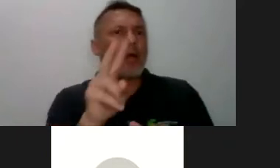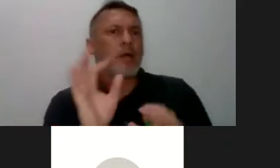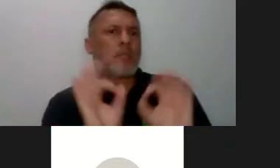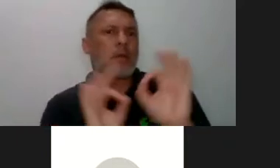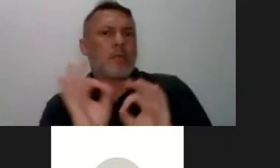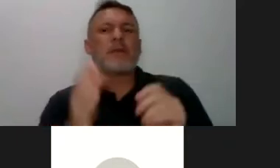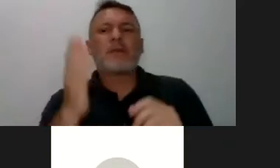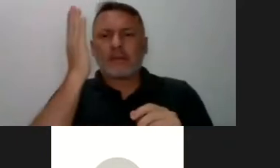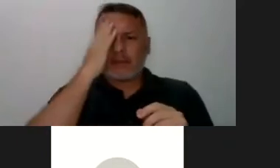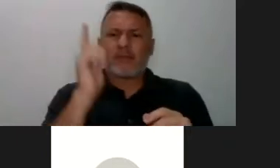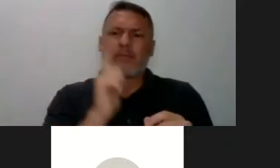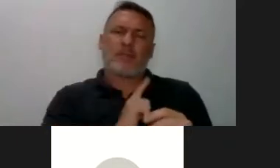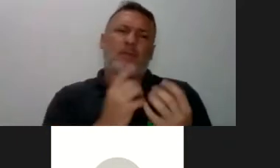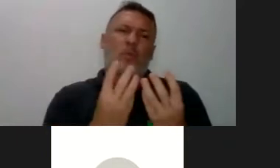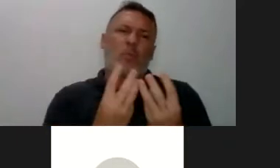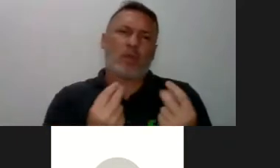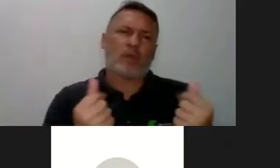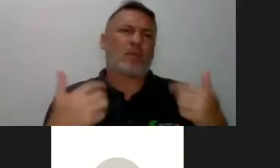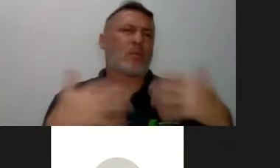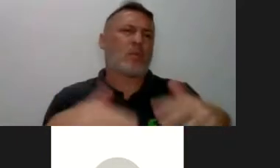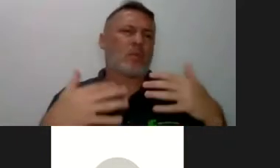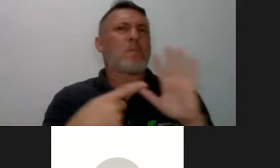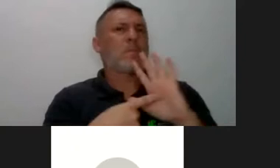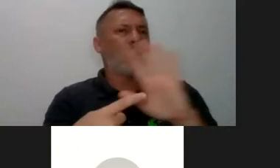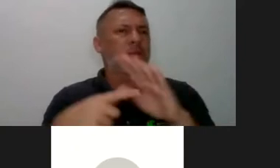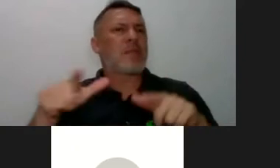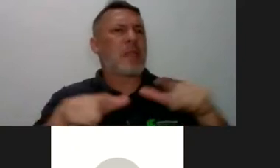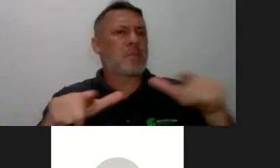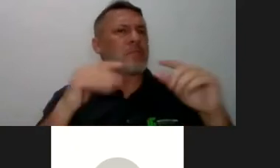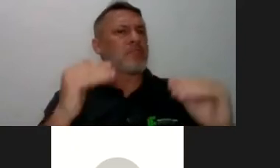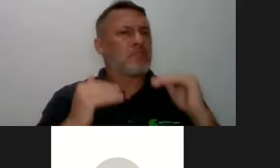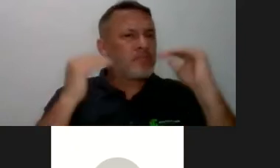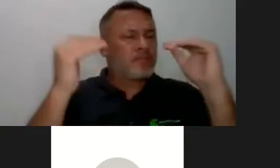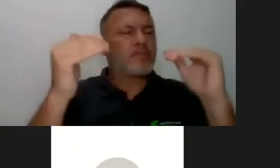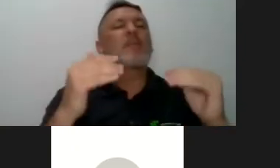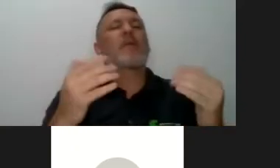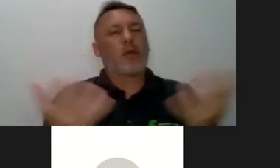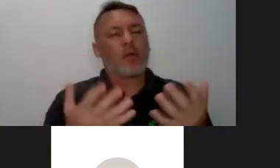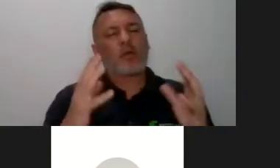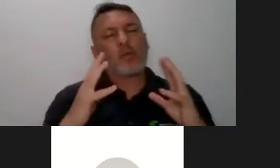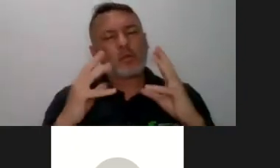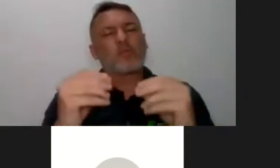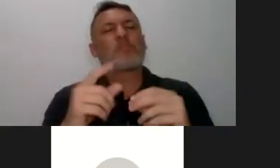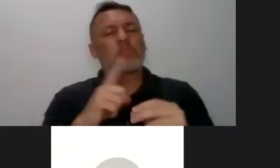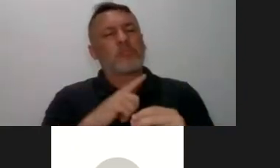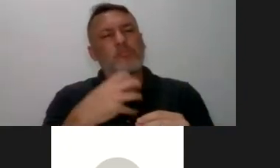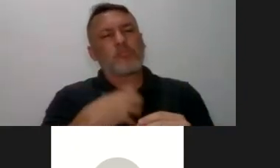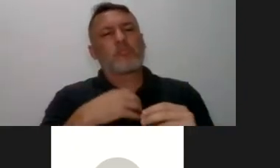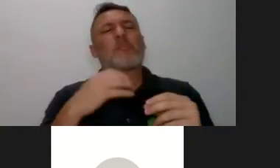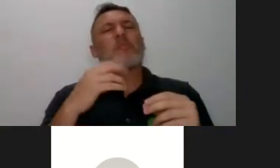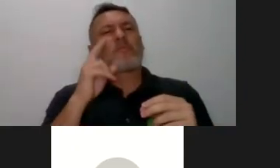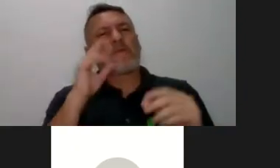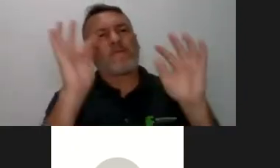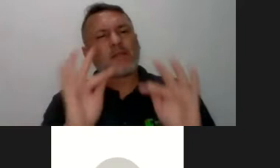uma qualidade excepcional na apresentação dos trabalhos, isso deixa todo mundo muito feliz e muito à vontade